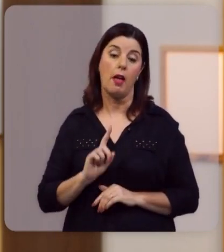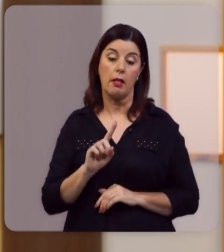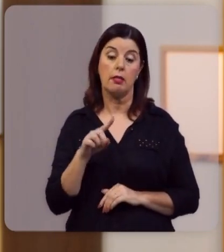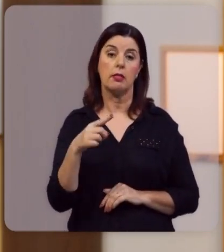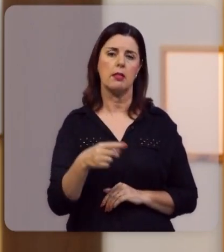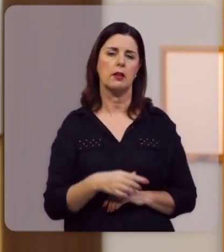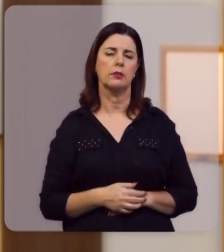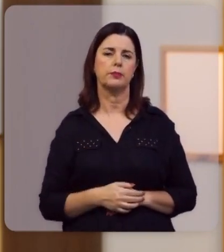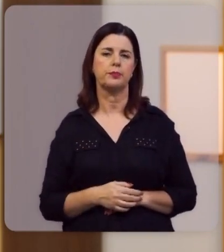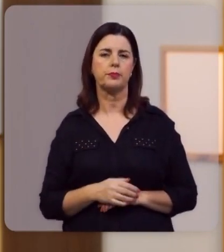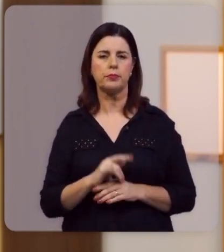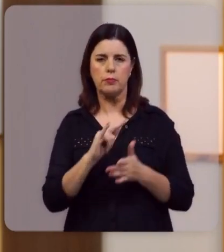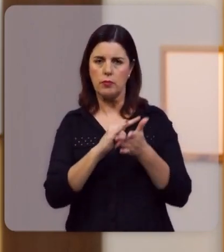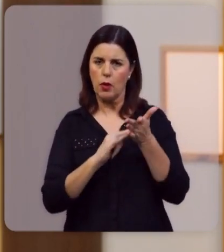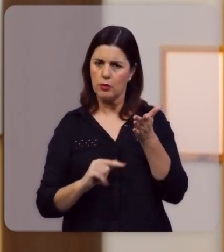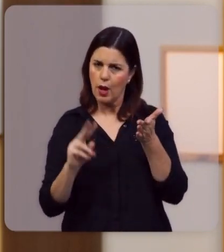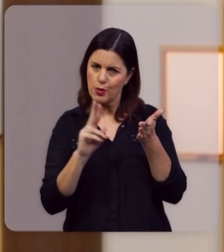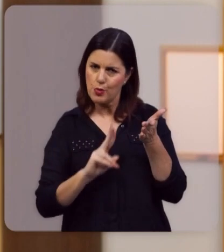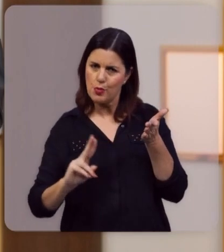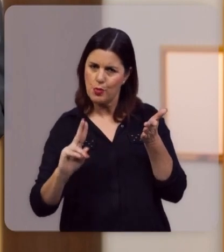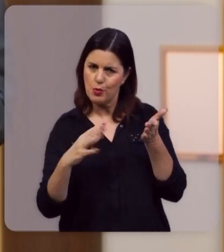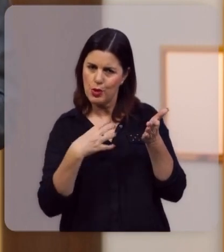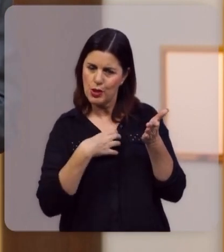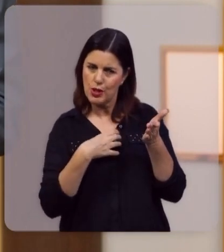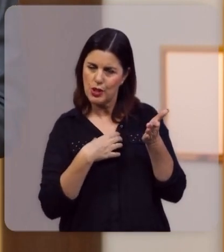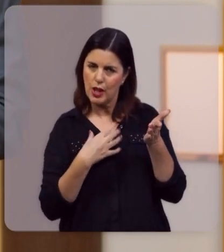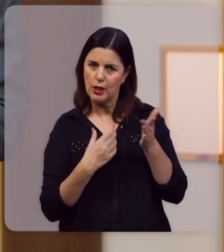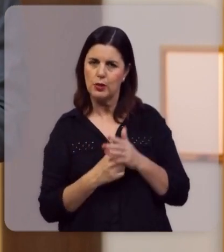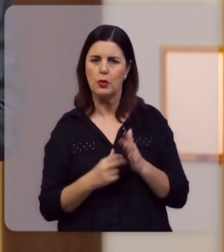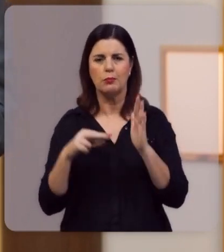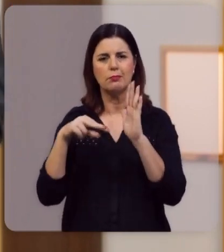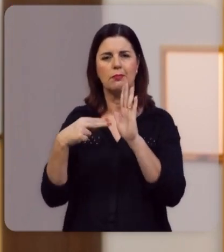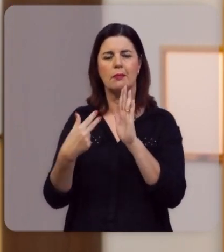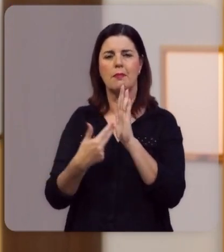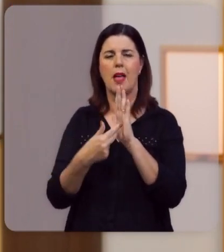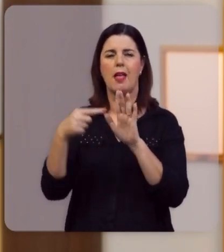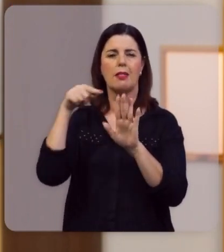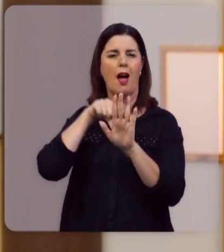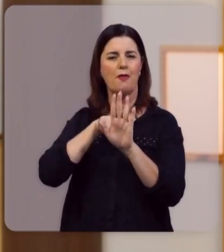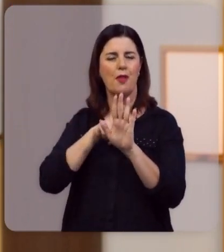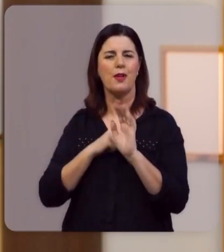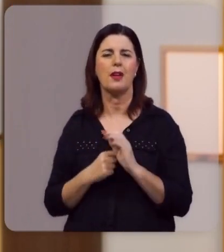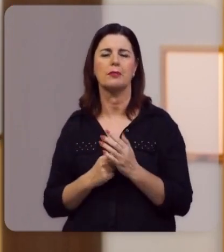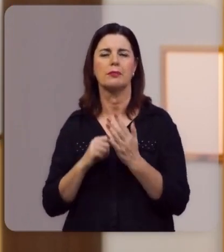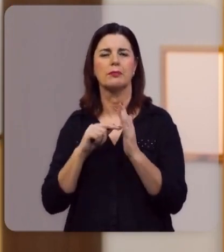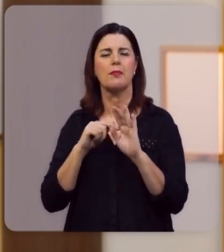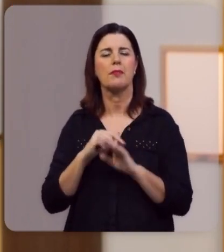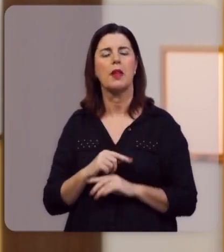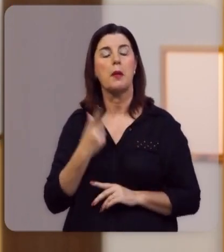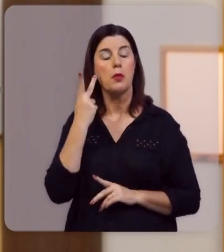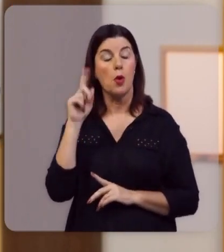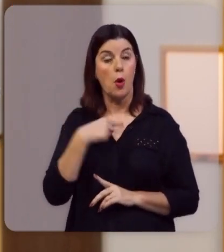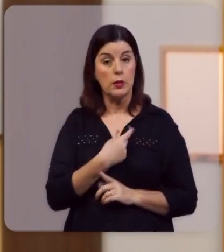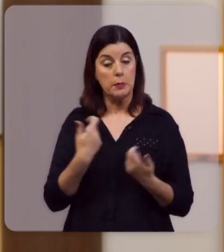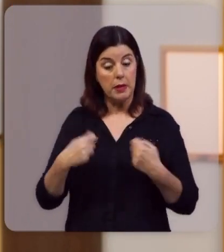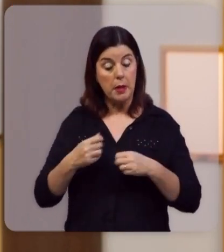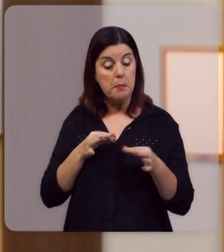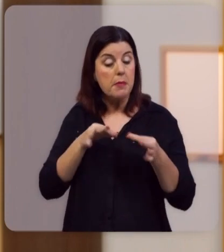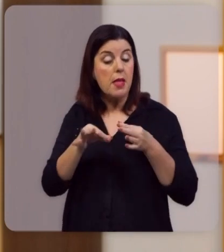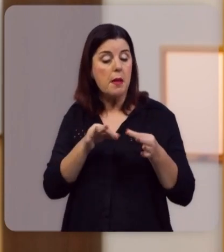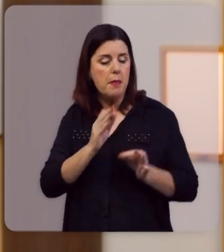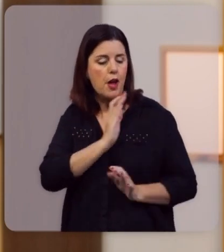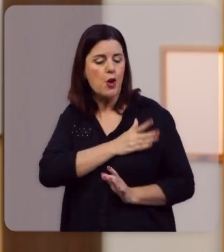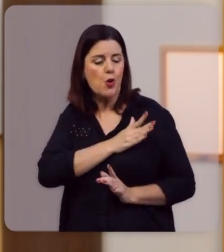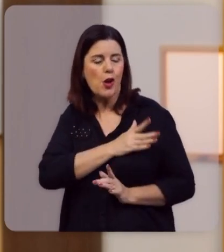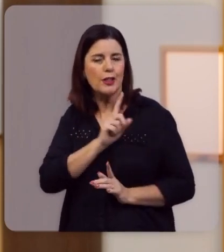Então, o texto usa esta figura de linguagem para dizer que nós precisamos preparar o nosso